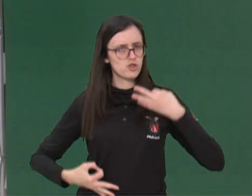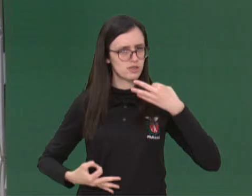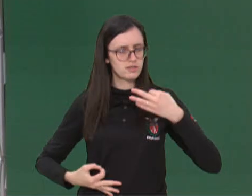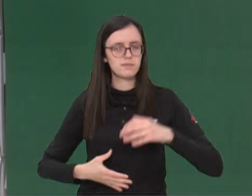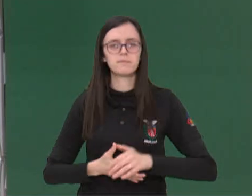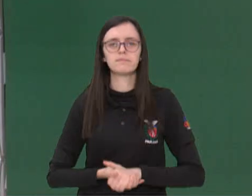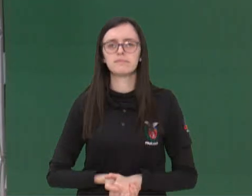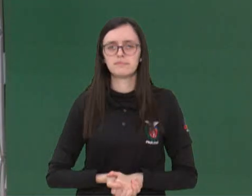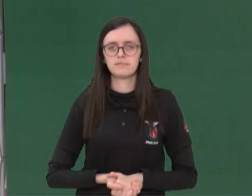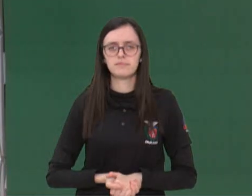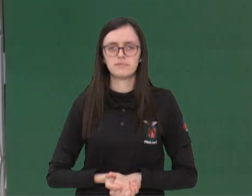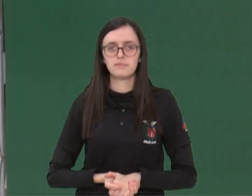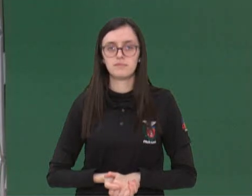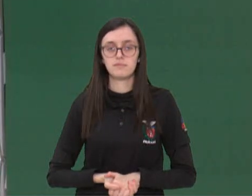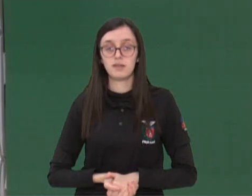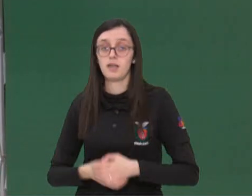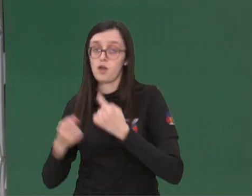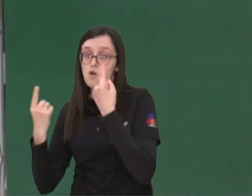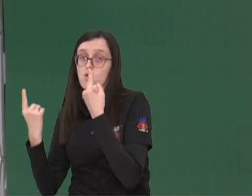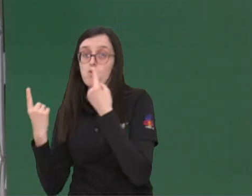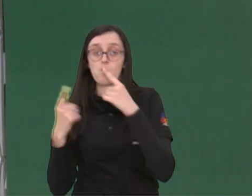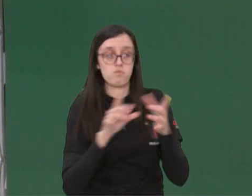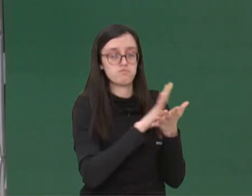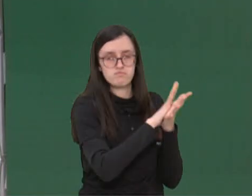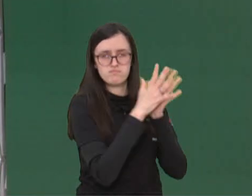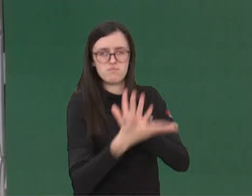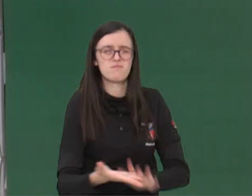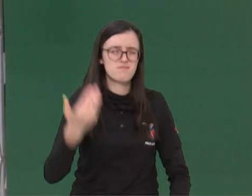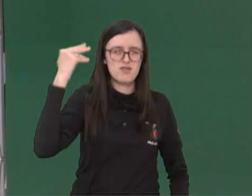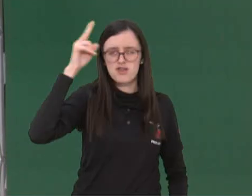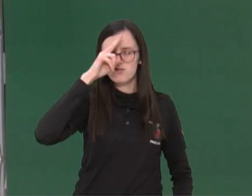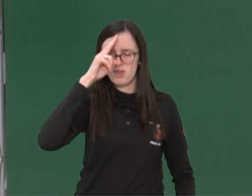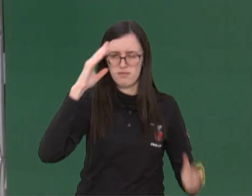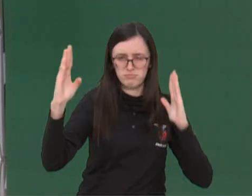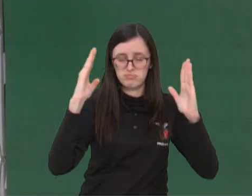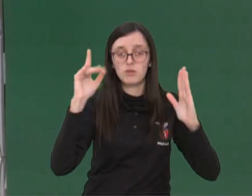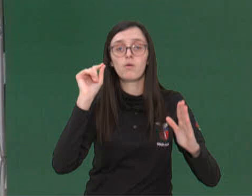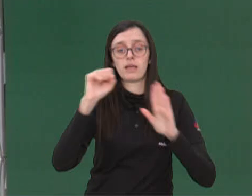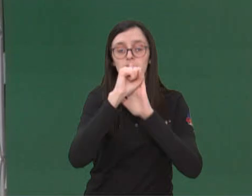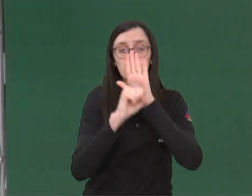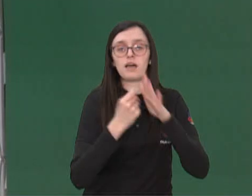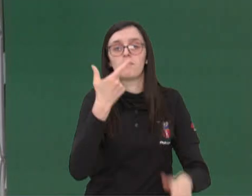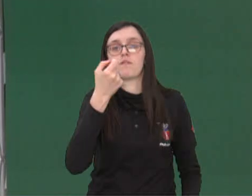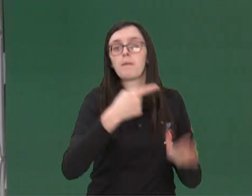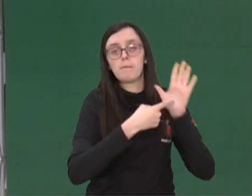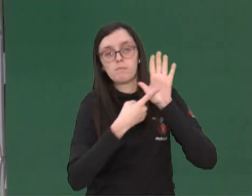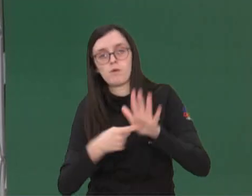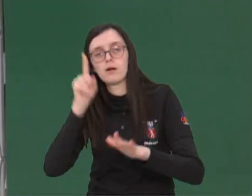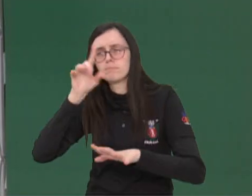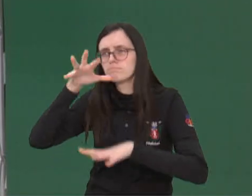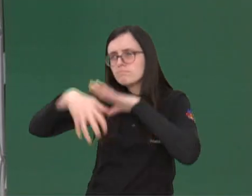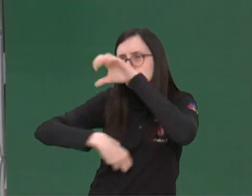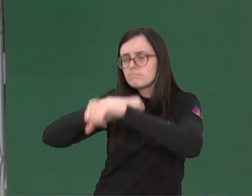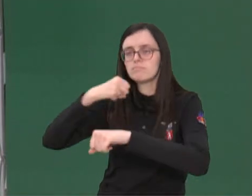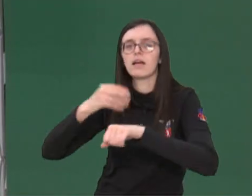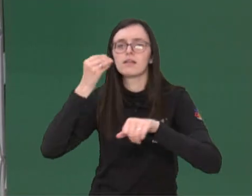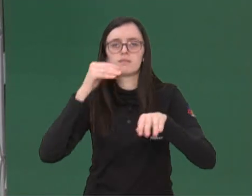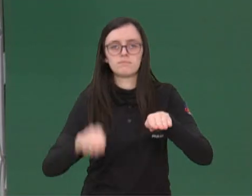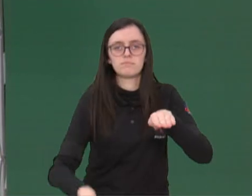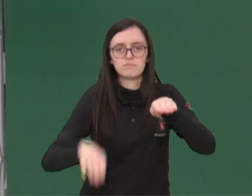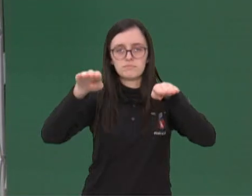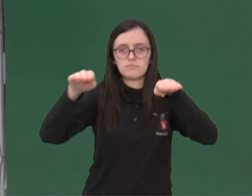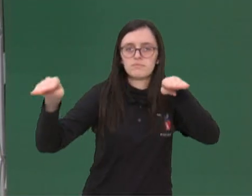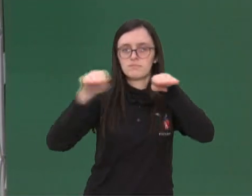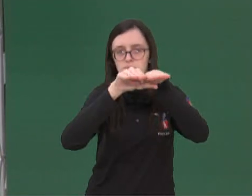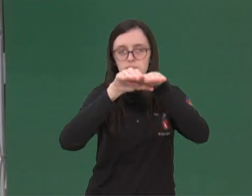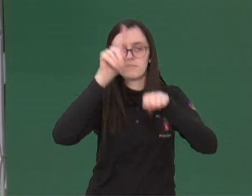justiça. Contra a exclusão que houve em boa parte da história, o século XX traz então essa busca aí por